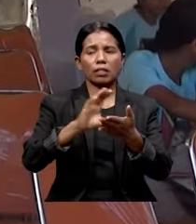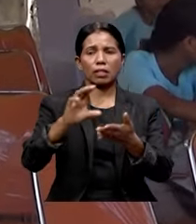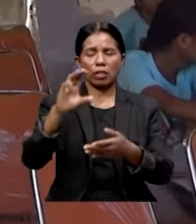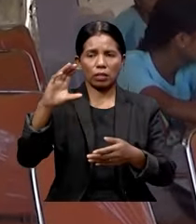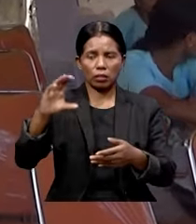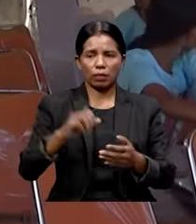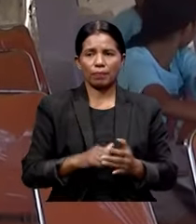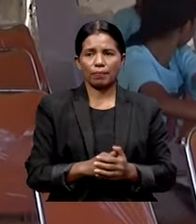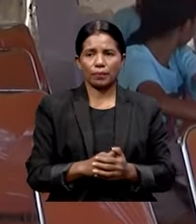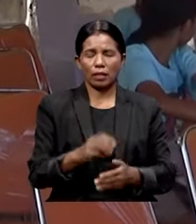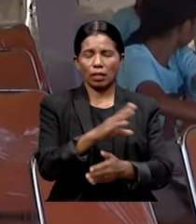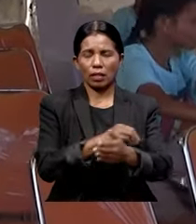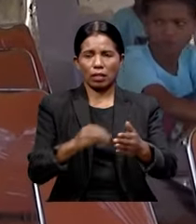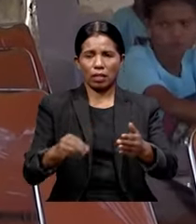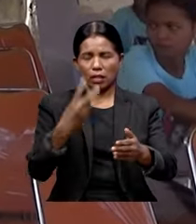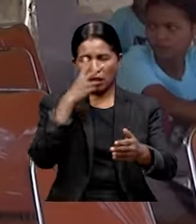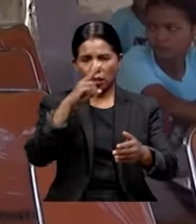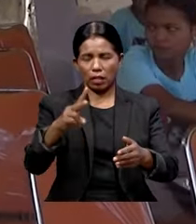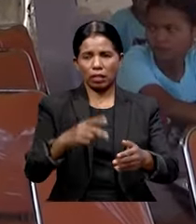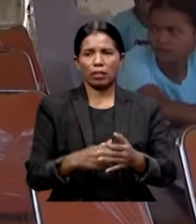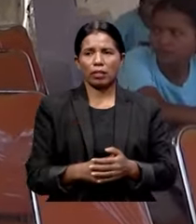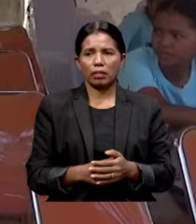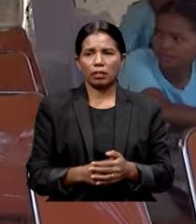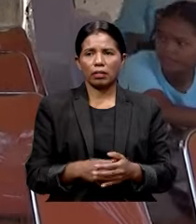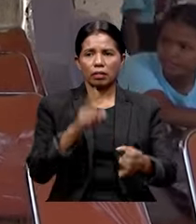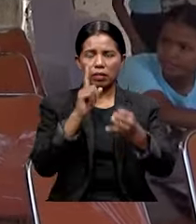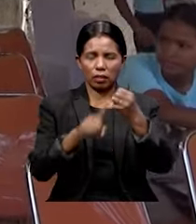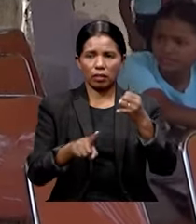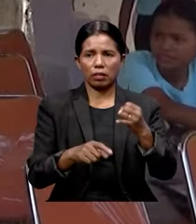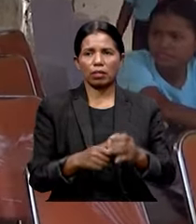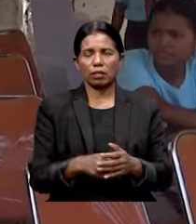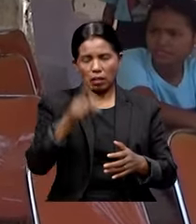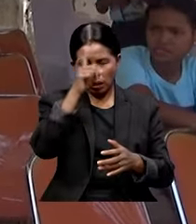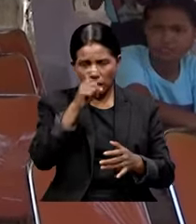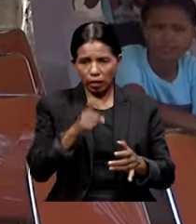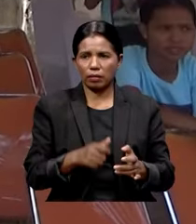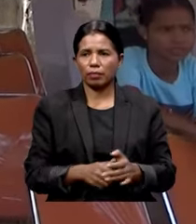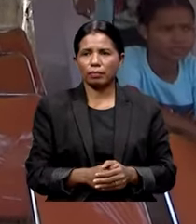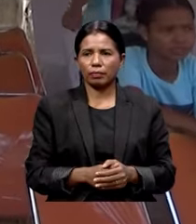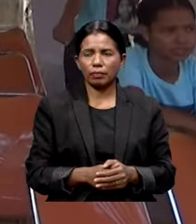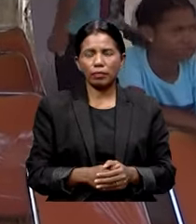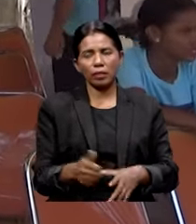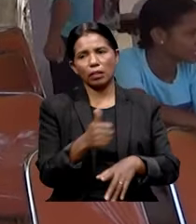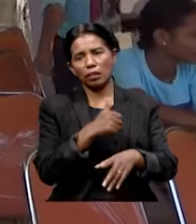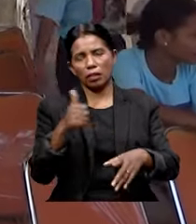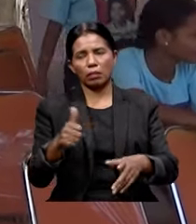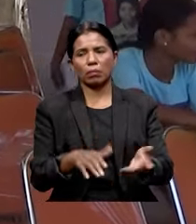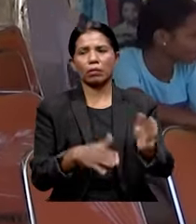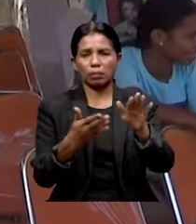consequência ba sobrevivente sira e cus balo idade e balo mos